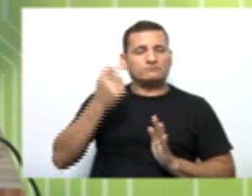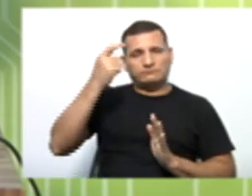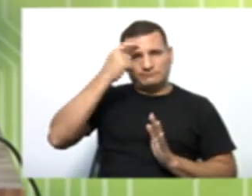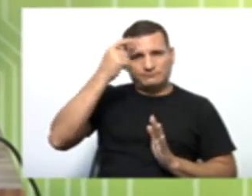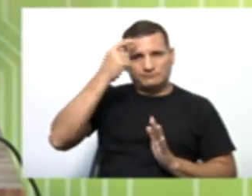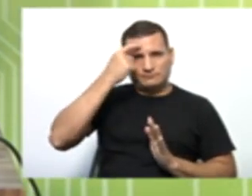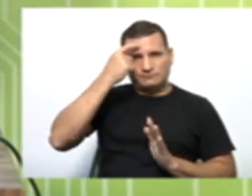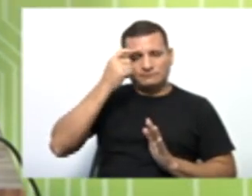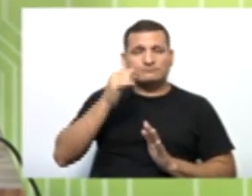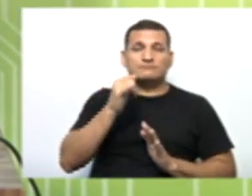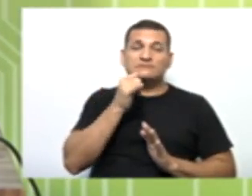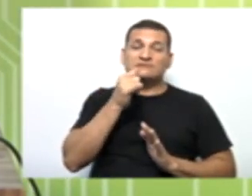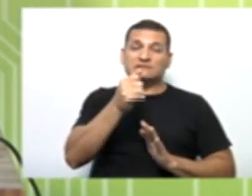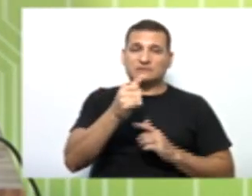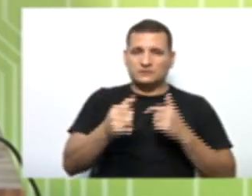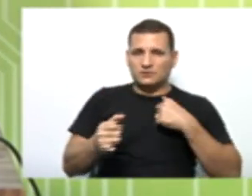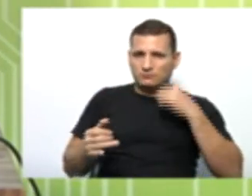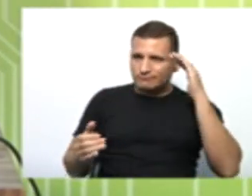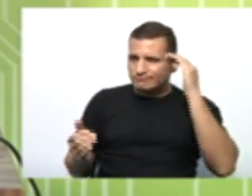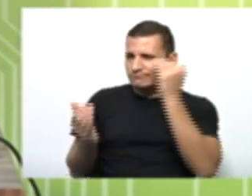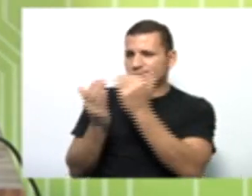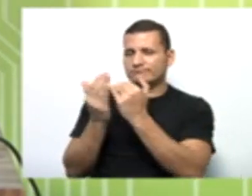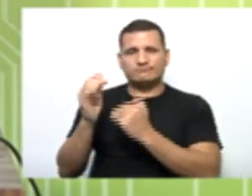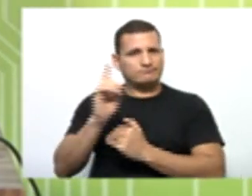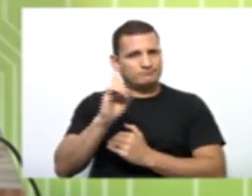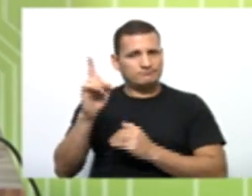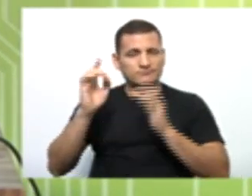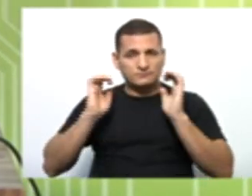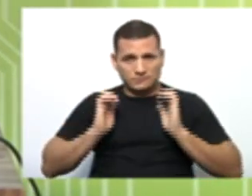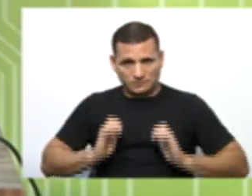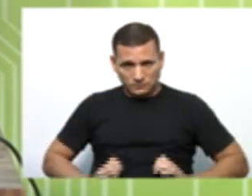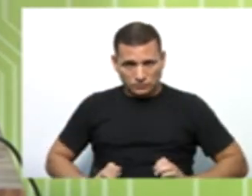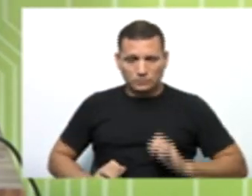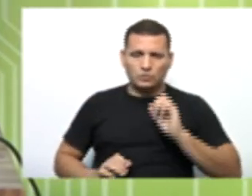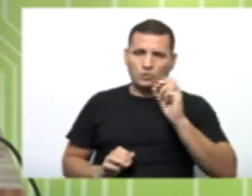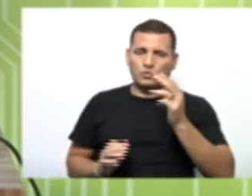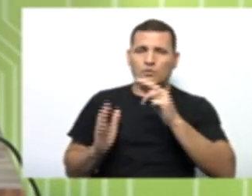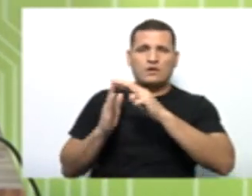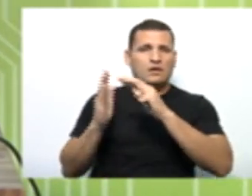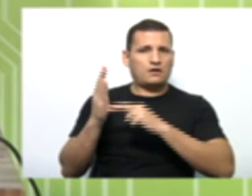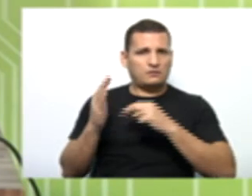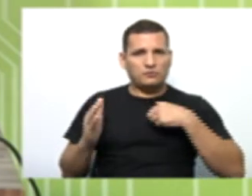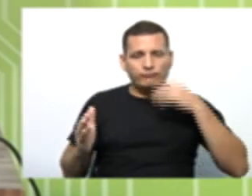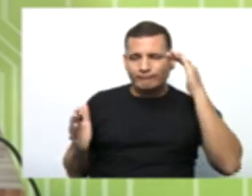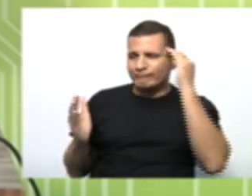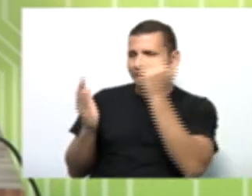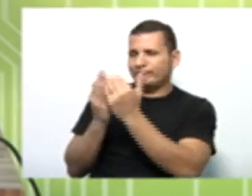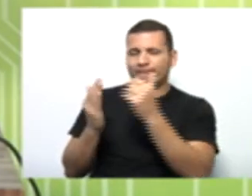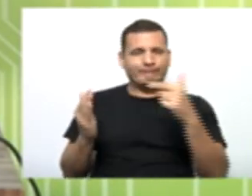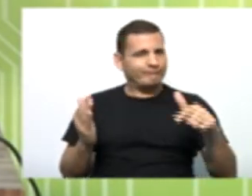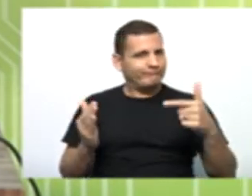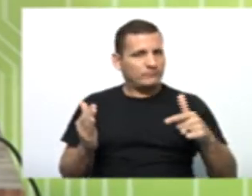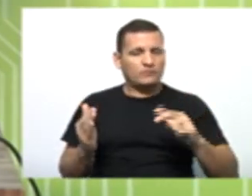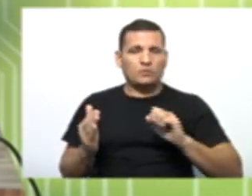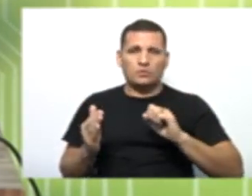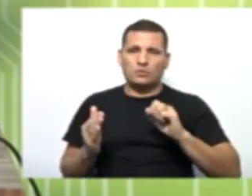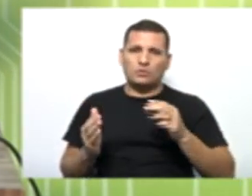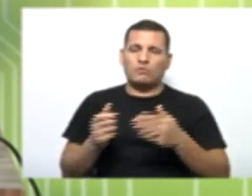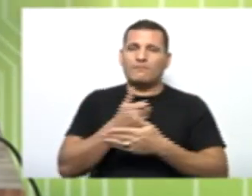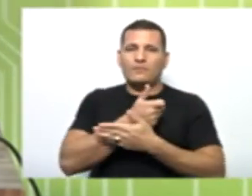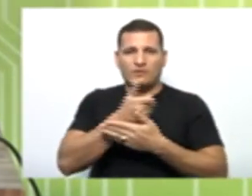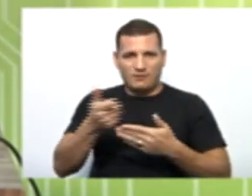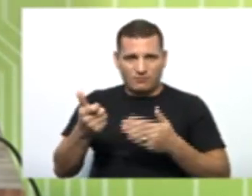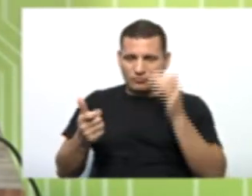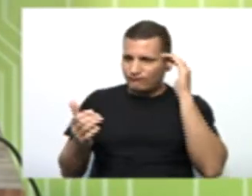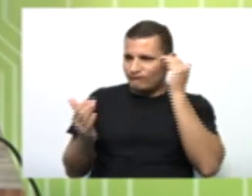eu descumpro uma norma, quando eu não sigo um princípio ético e moral, ou firo esse princípio